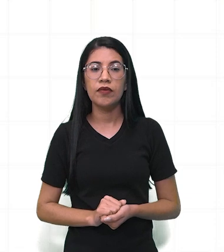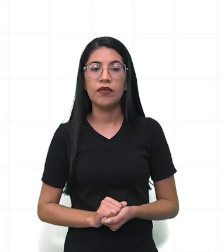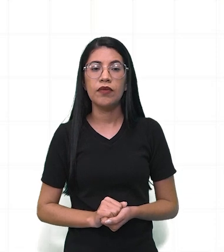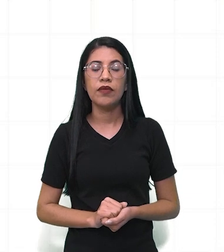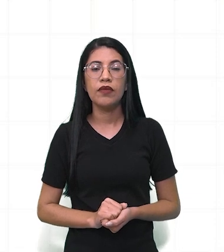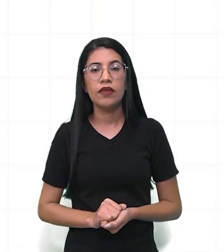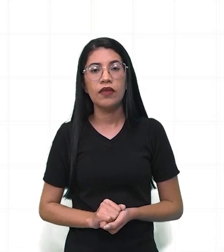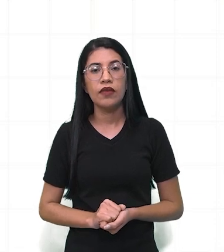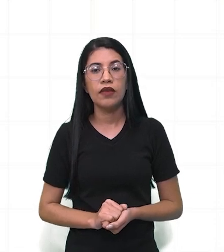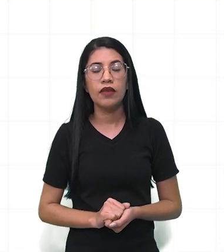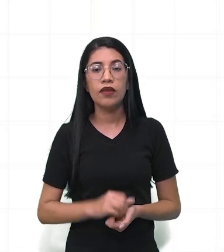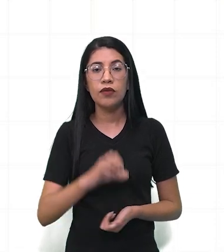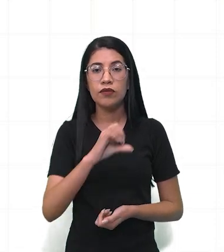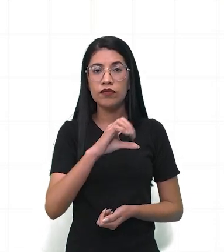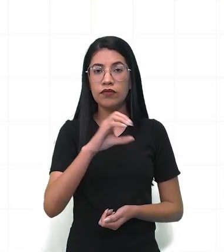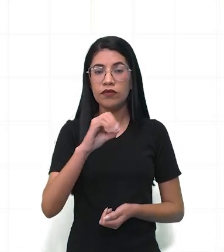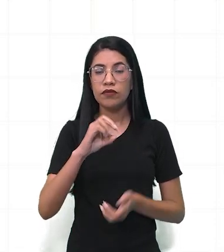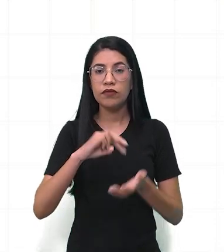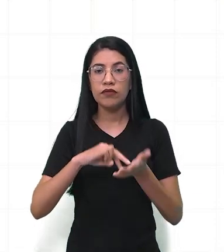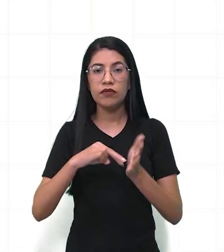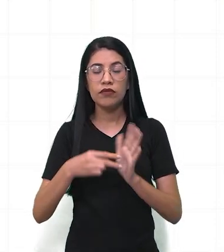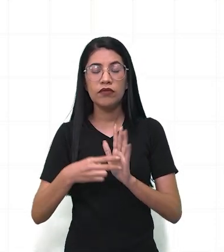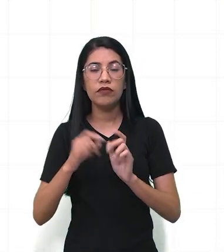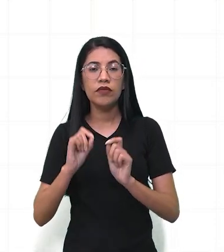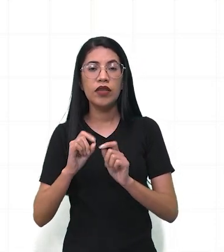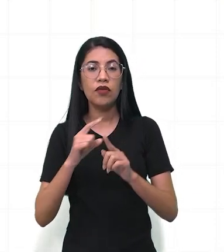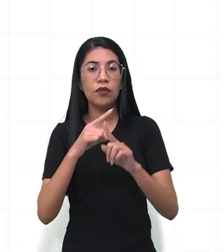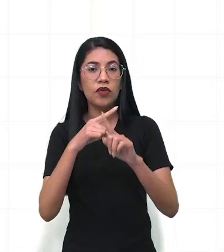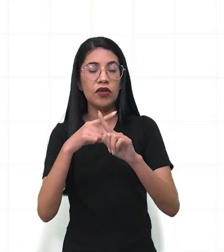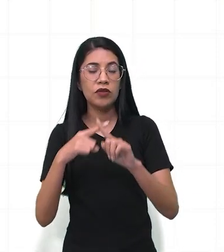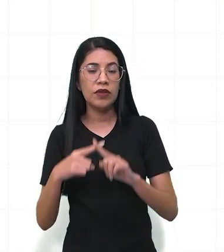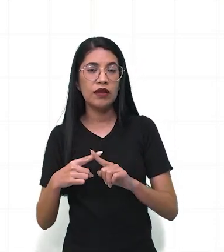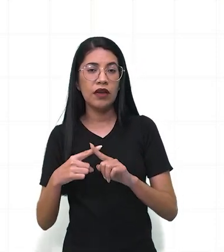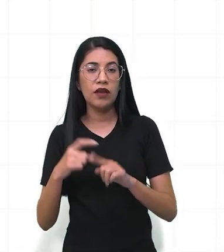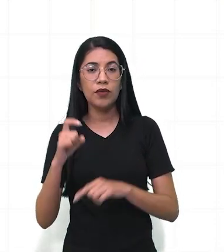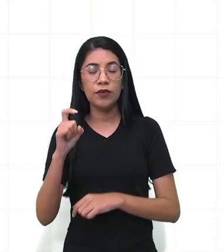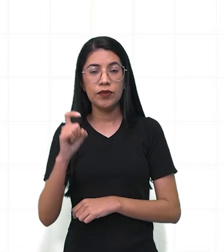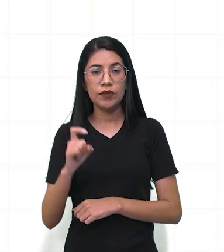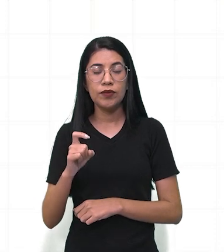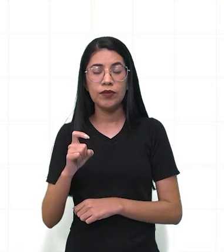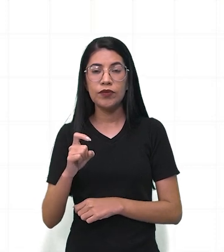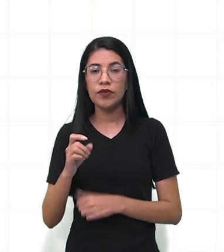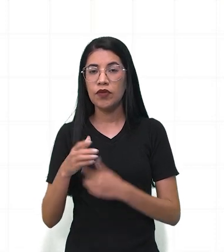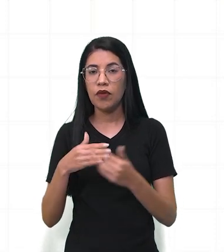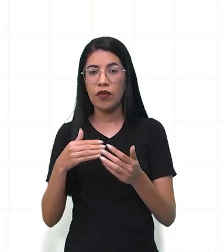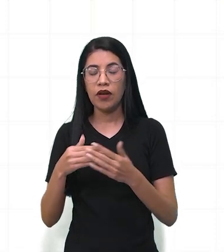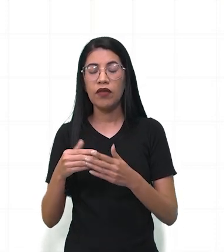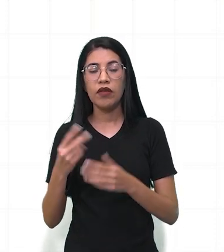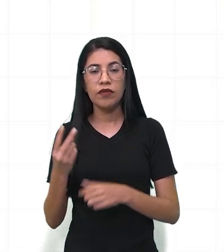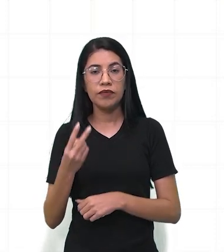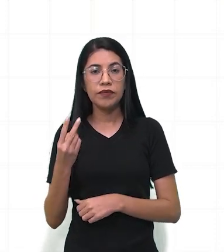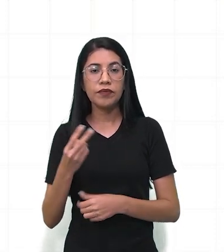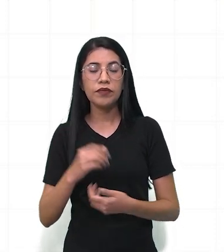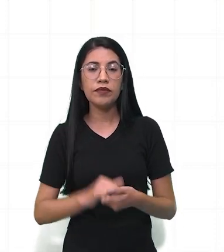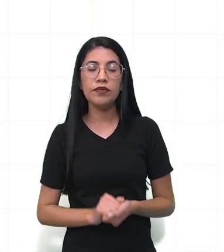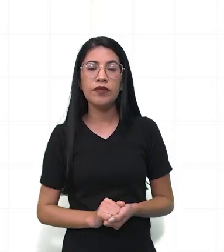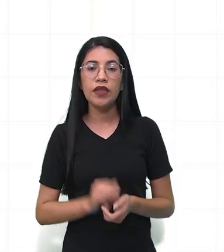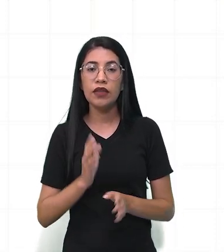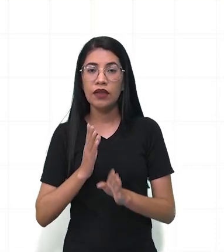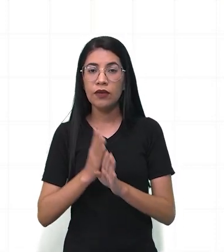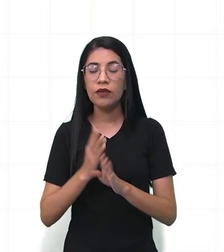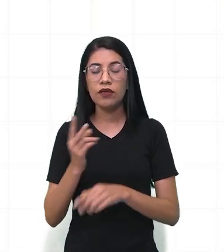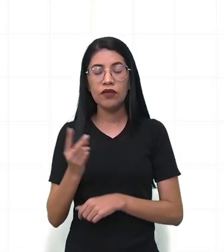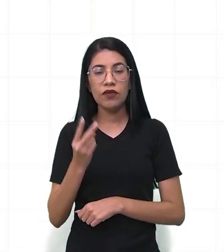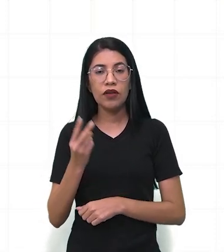significa que eu vou multiplicar por um valor x que vai dar esse valor. Então, o que que eu faço? Eu vou colocar a variável aqui,